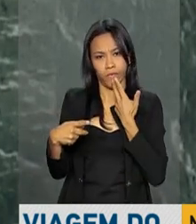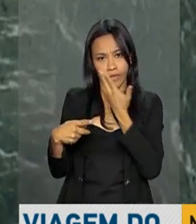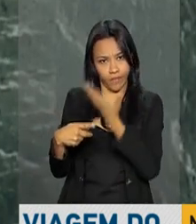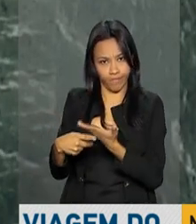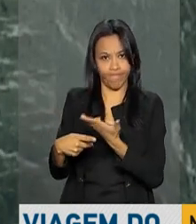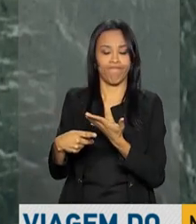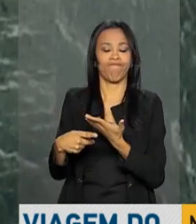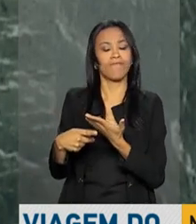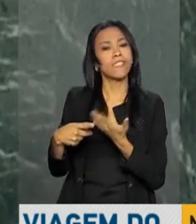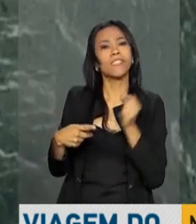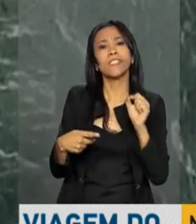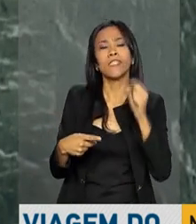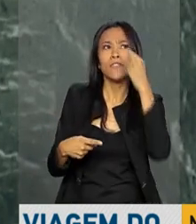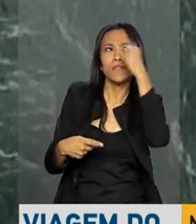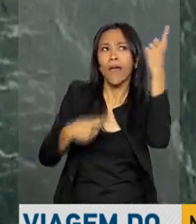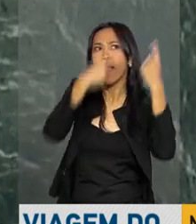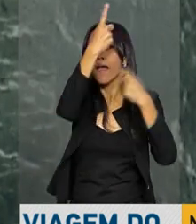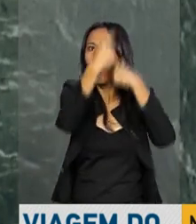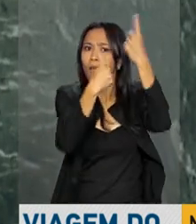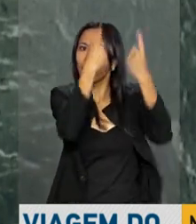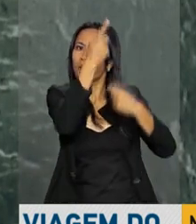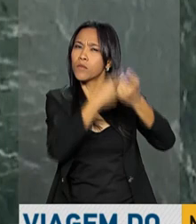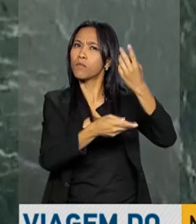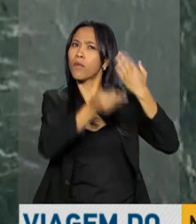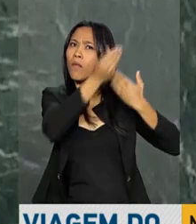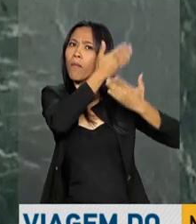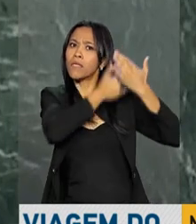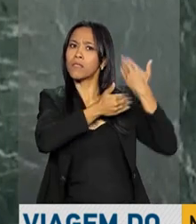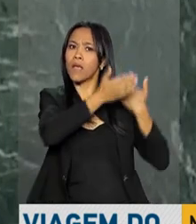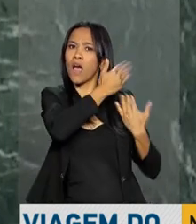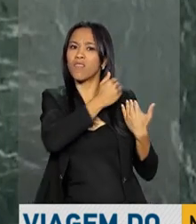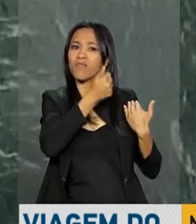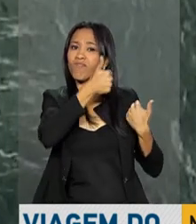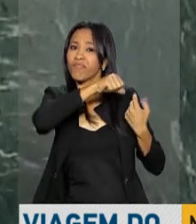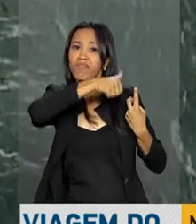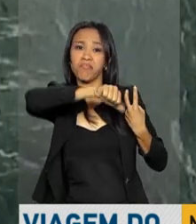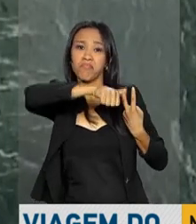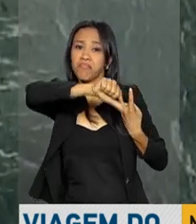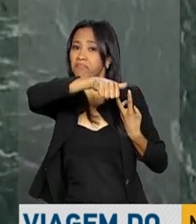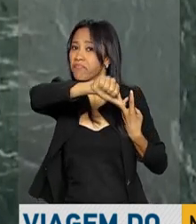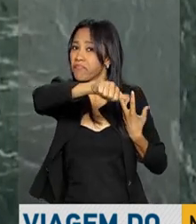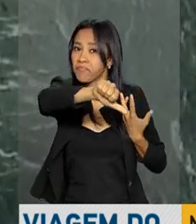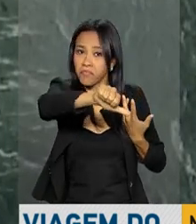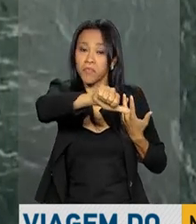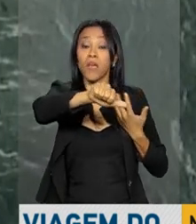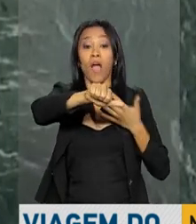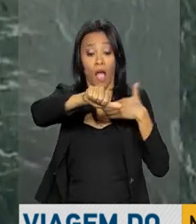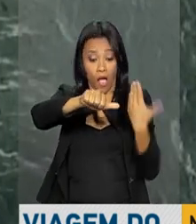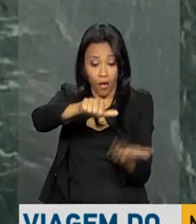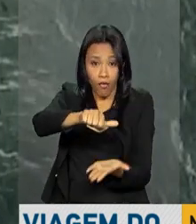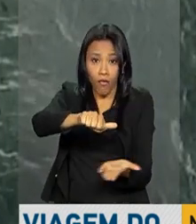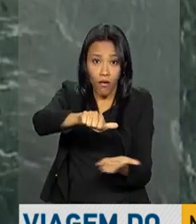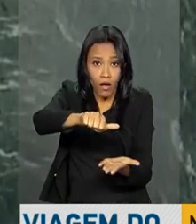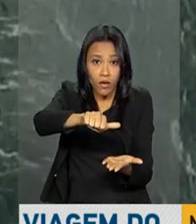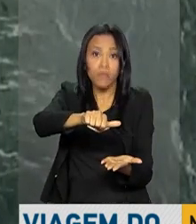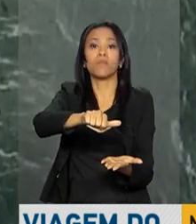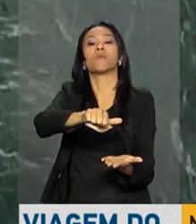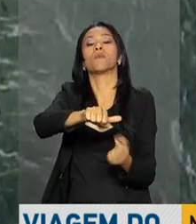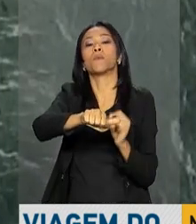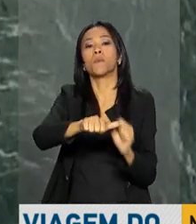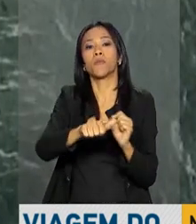que ideias que no passado já se mostraram equivocadas possam agora